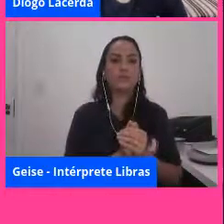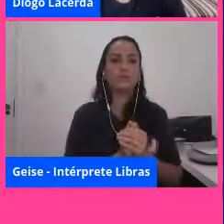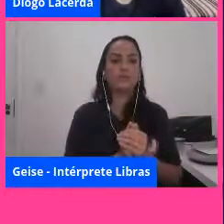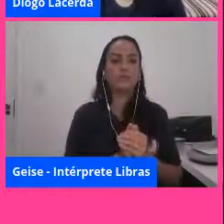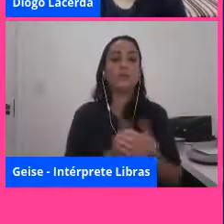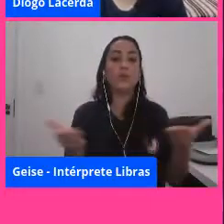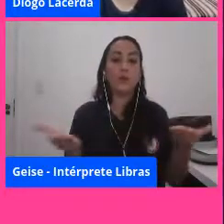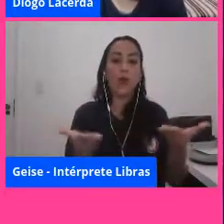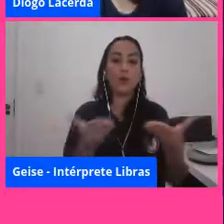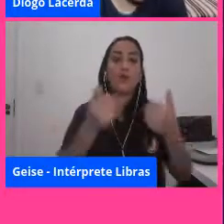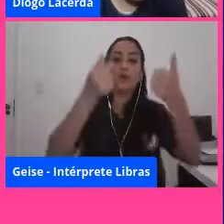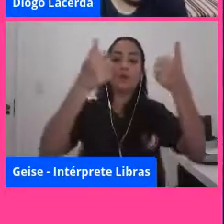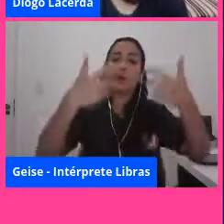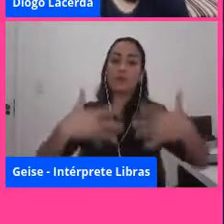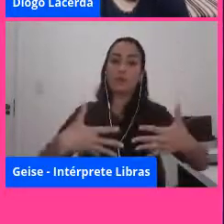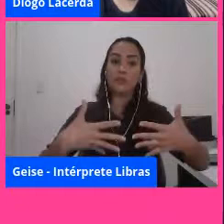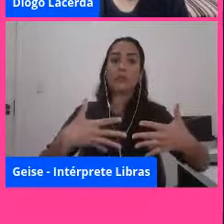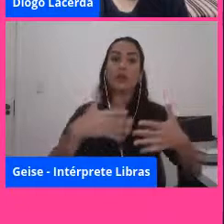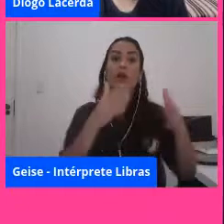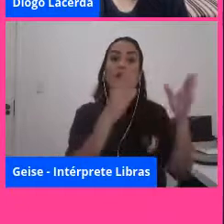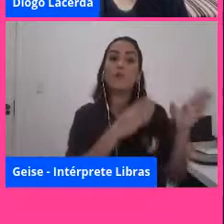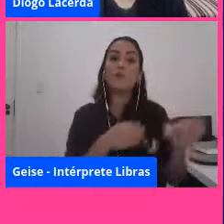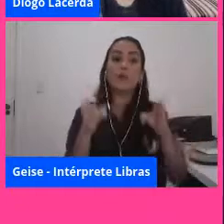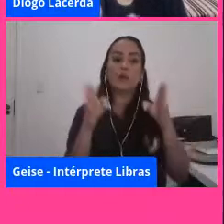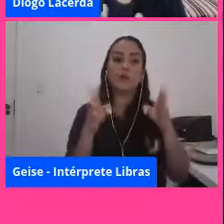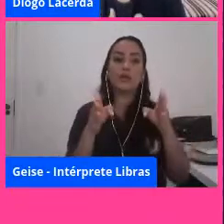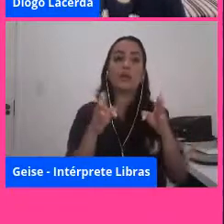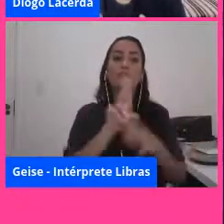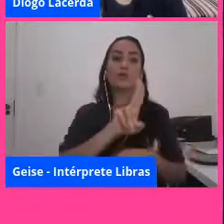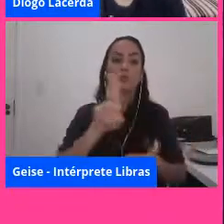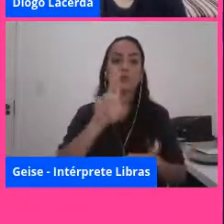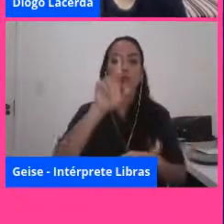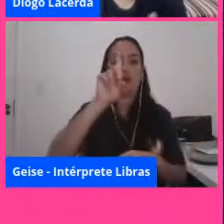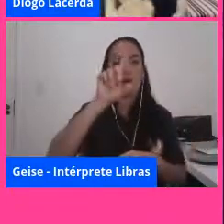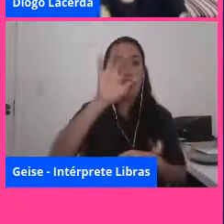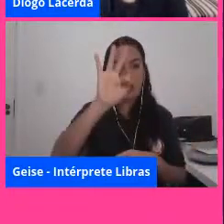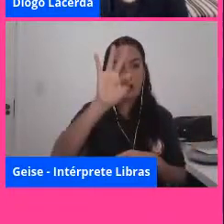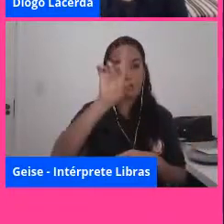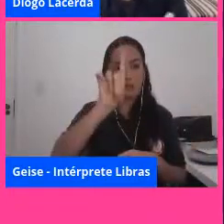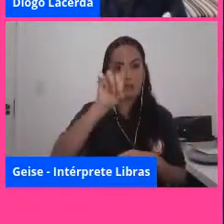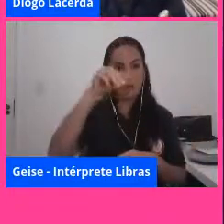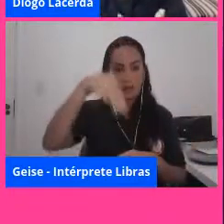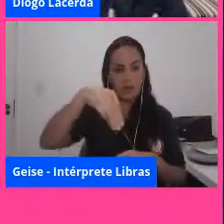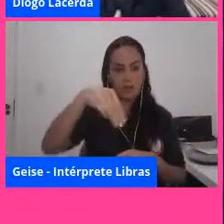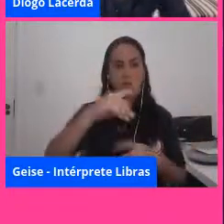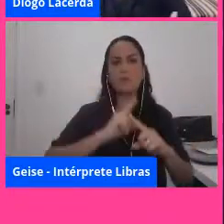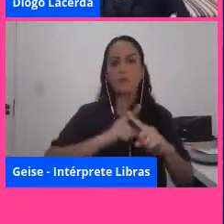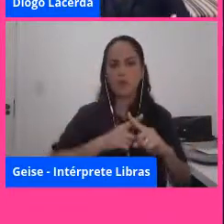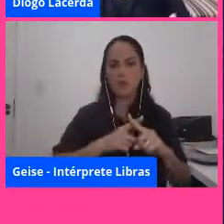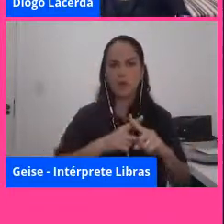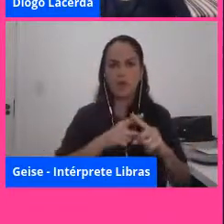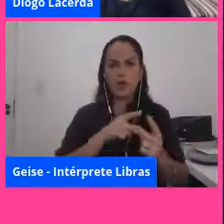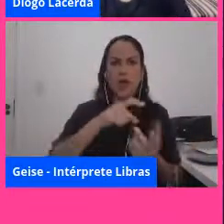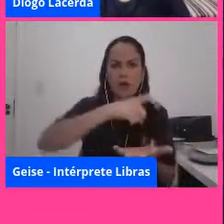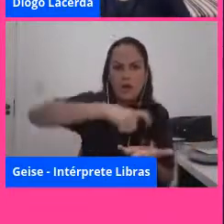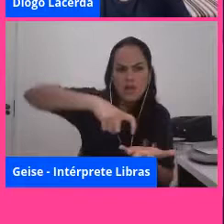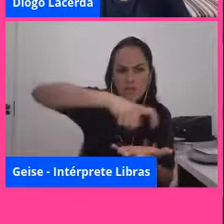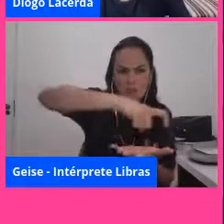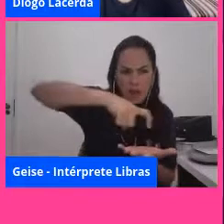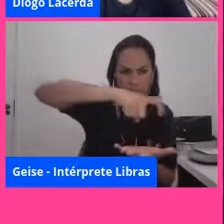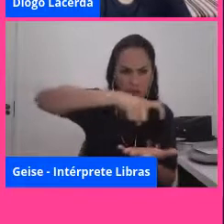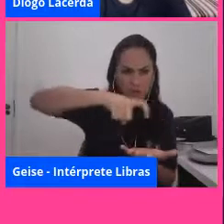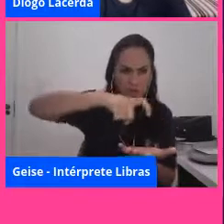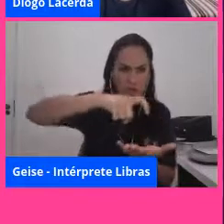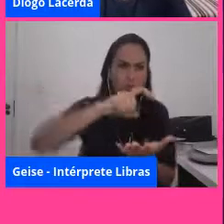né, que é o processo de FDM. Pois, afinal, impressão 3D não é tudo igual, né? Impressão 3D tem umas variáveis,